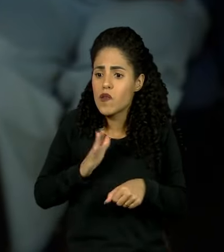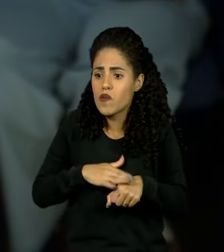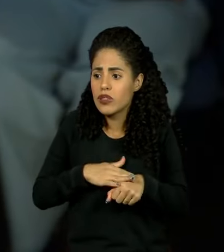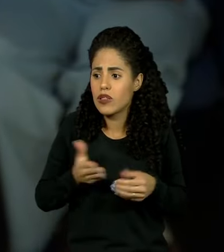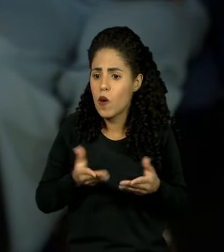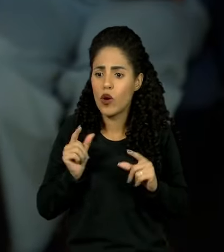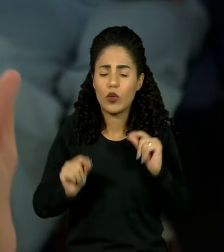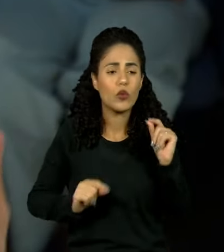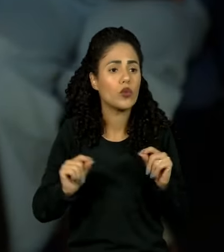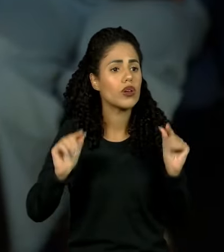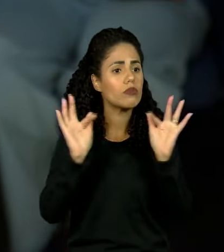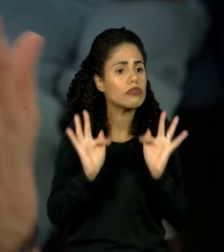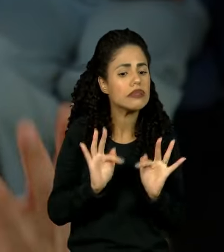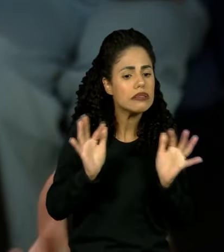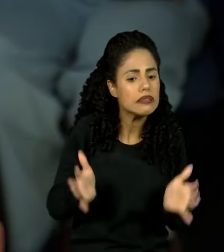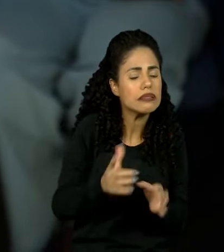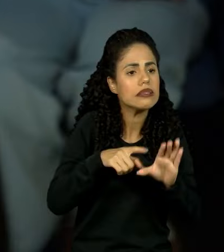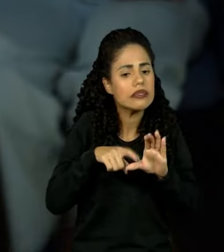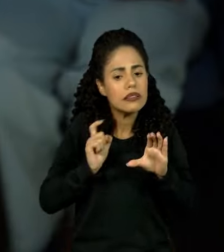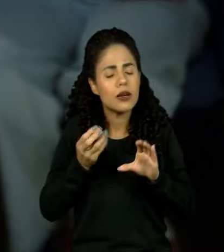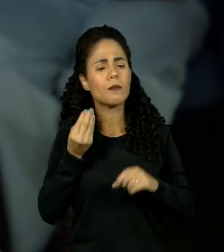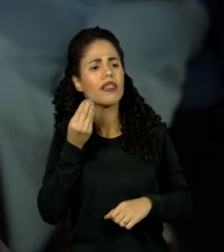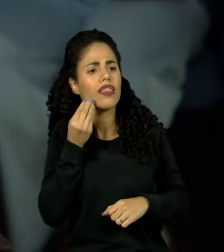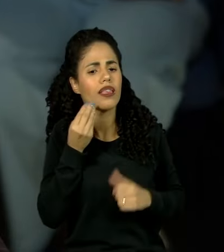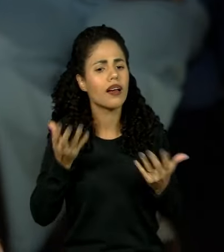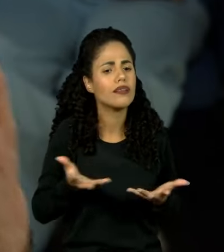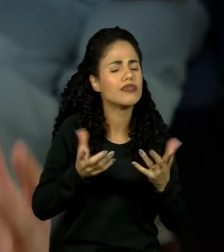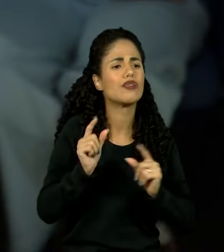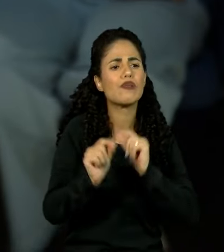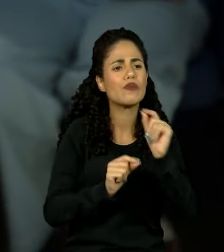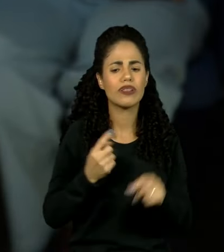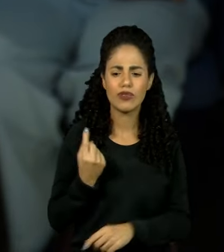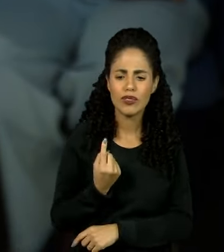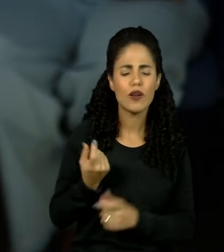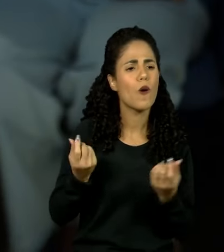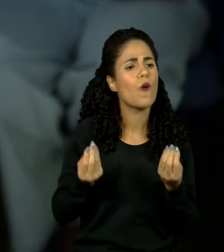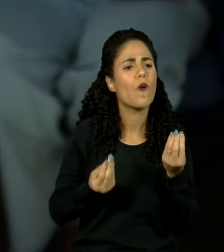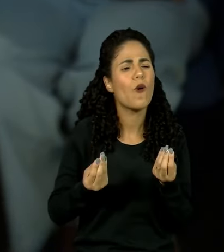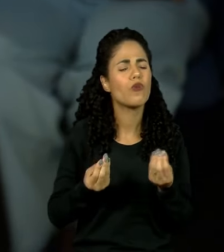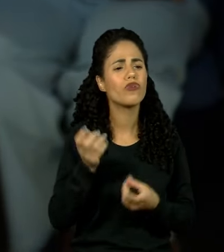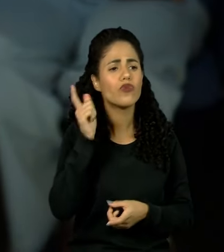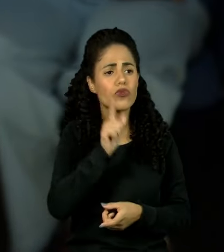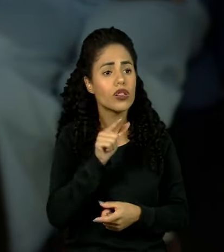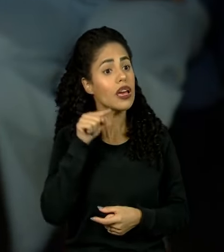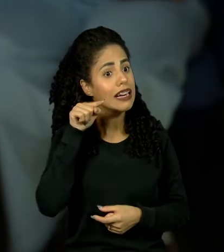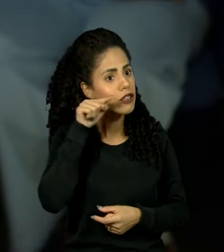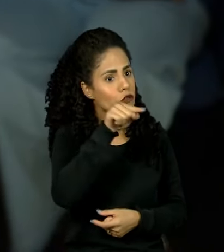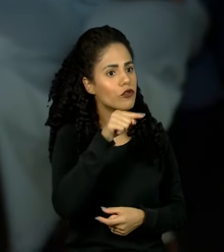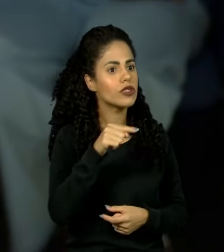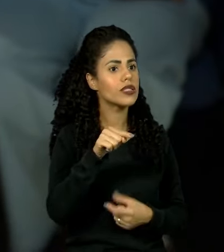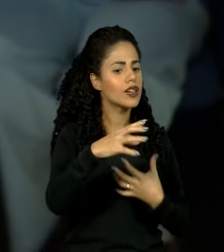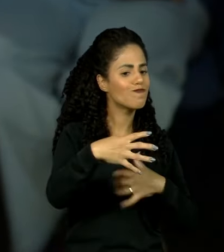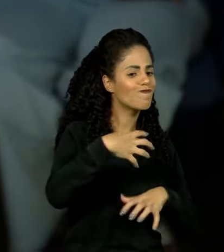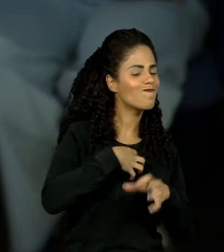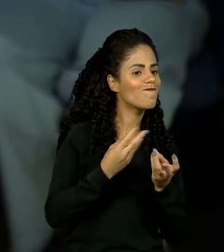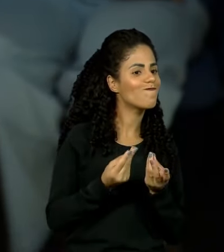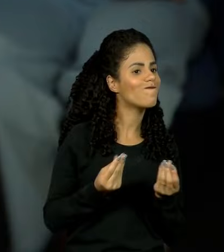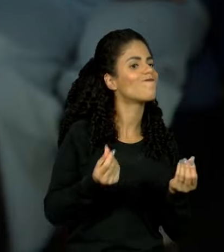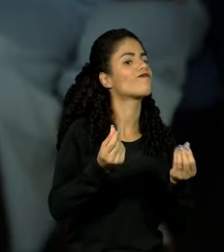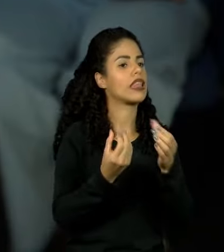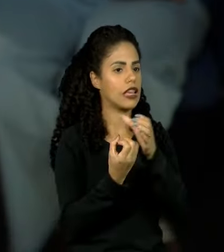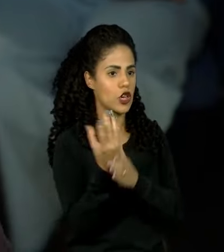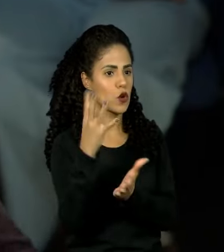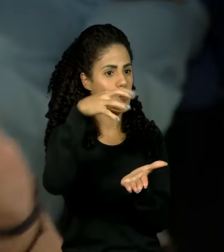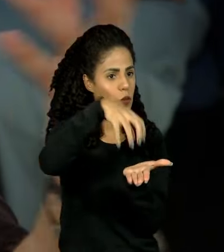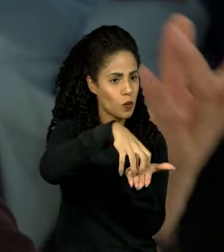para ele ter felicidade autonomia para que ele possa construir a sua trajetória a sua vida e você sensibilizou por isso e